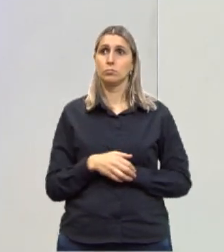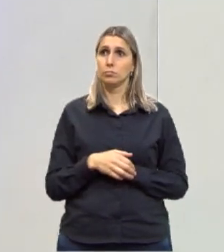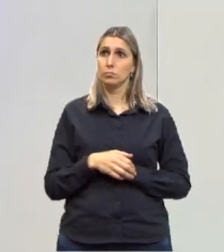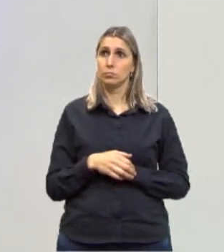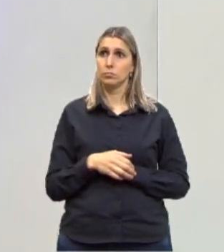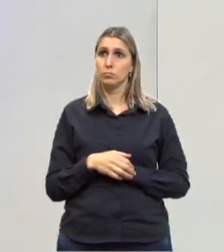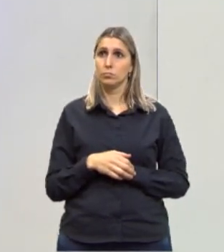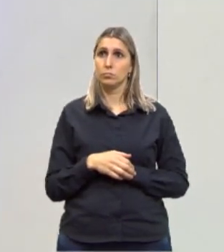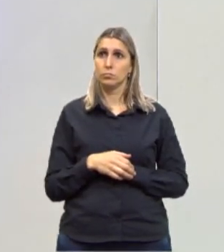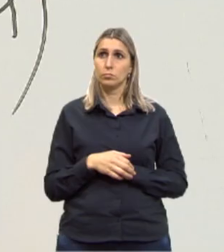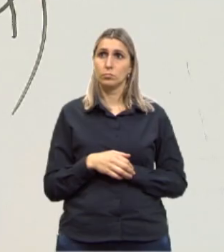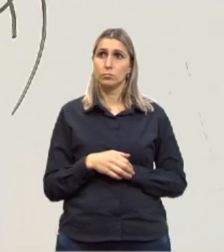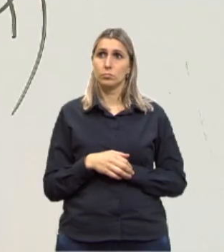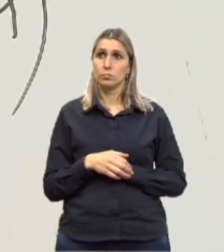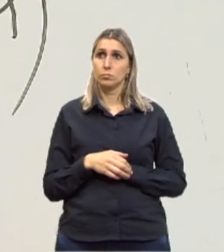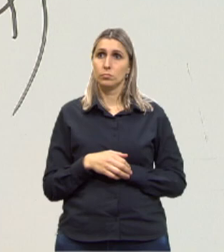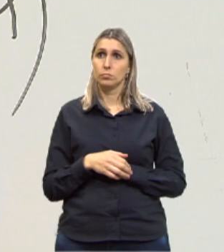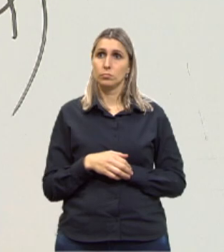Então, menos